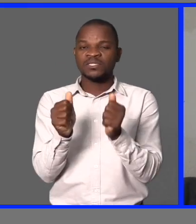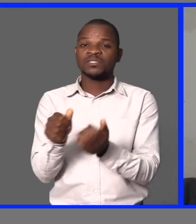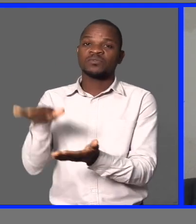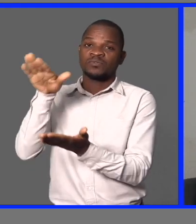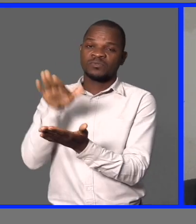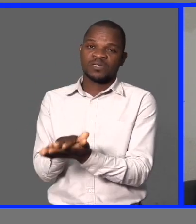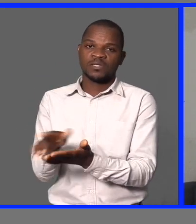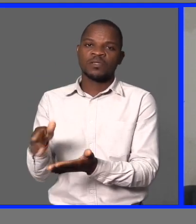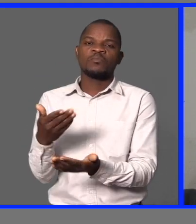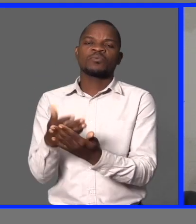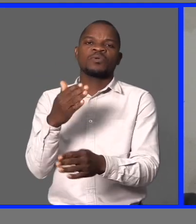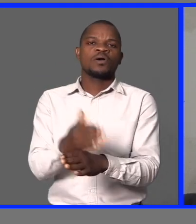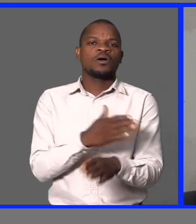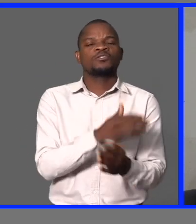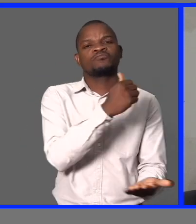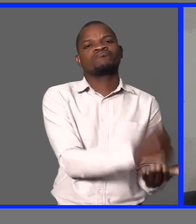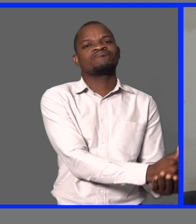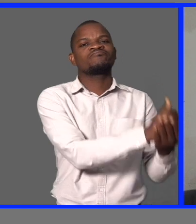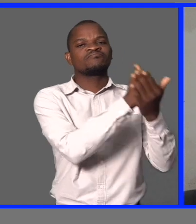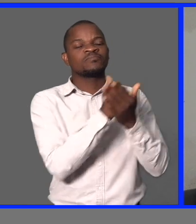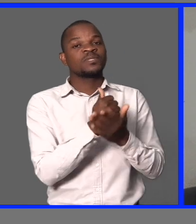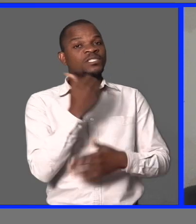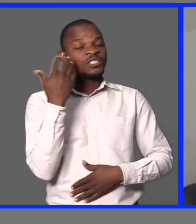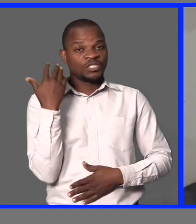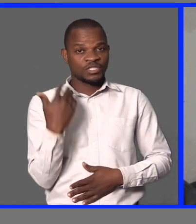estou lá graças a uma bolsa que eu tive